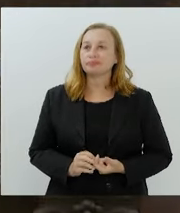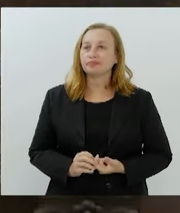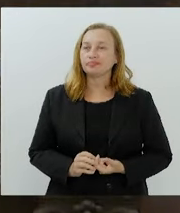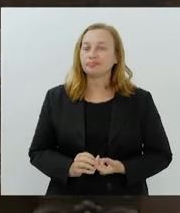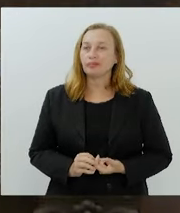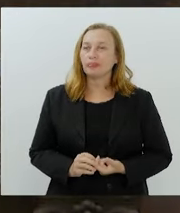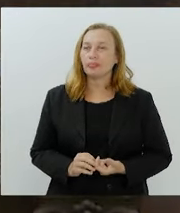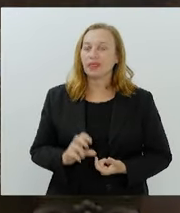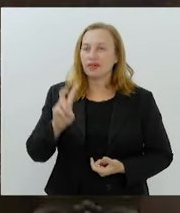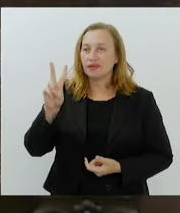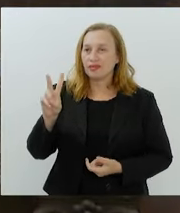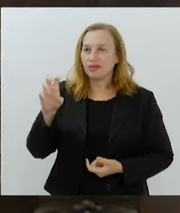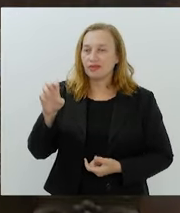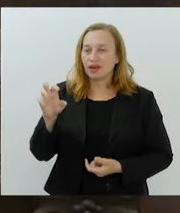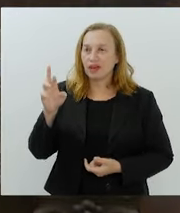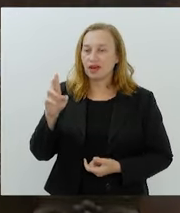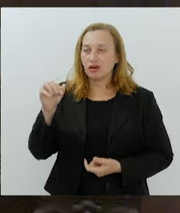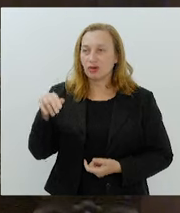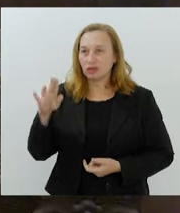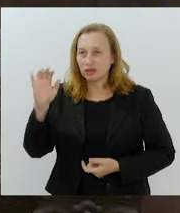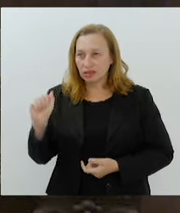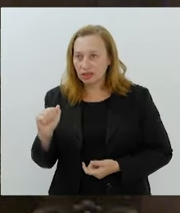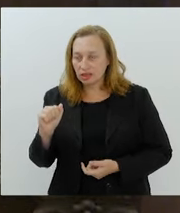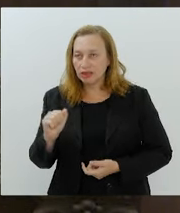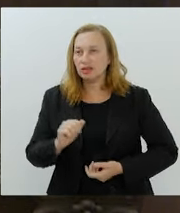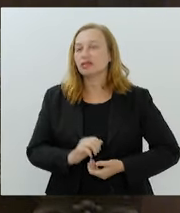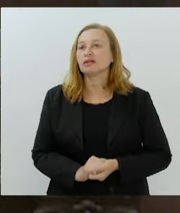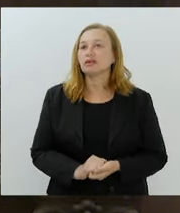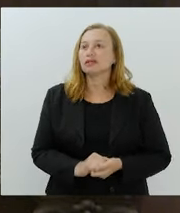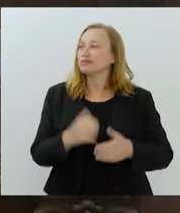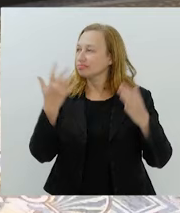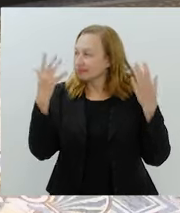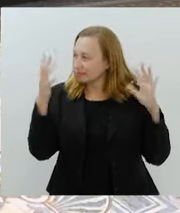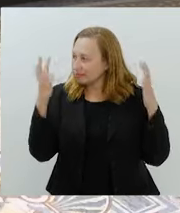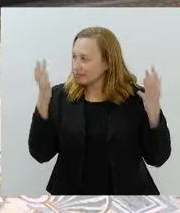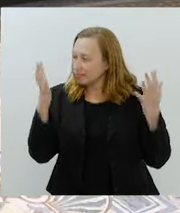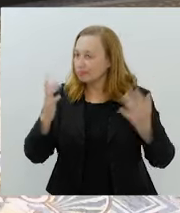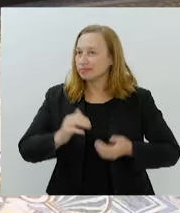Verônica Figueiredo, gerente do Lar Frei Luiz, está aqui conosco.